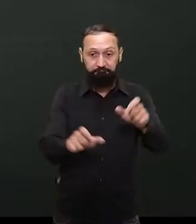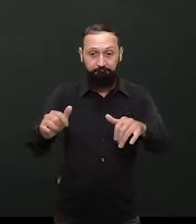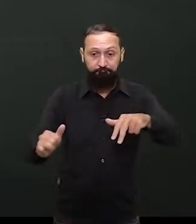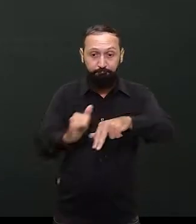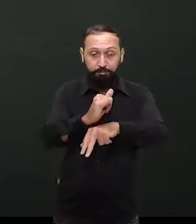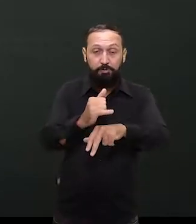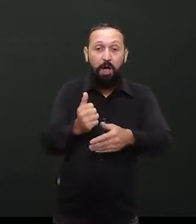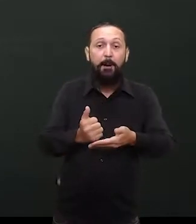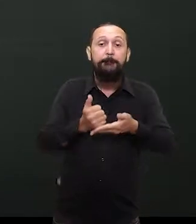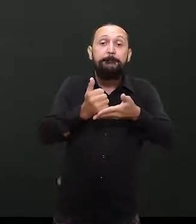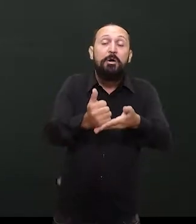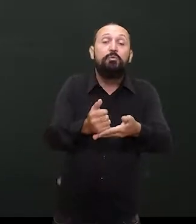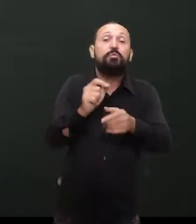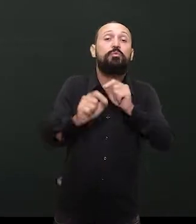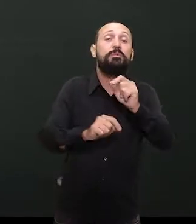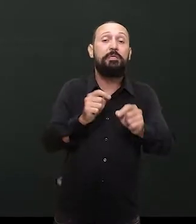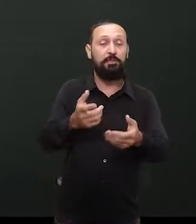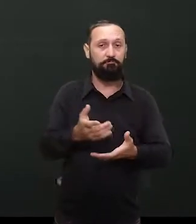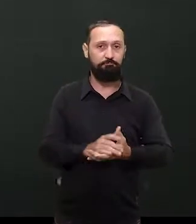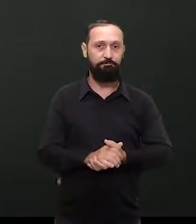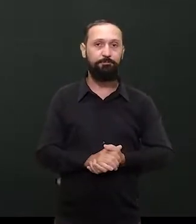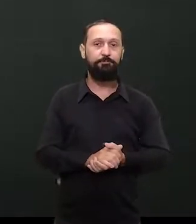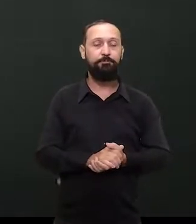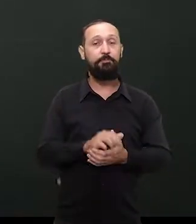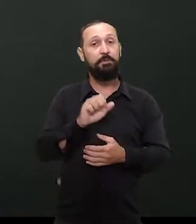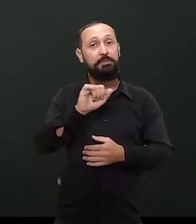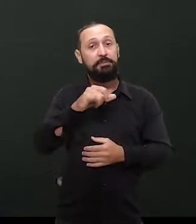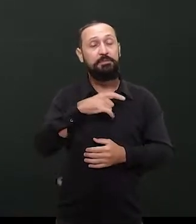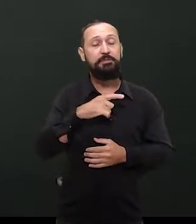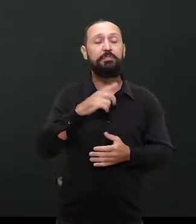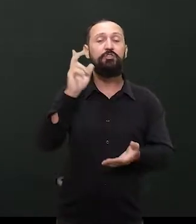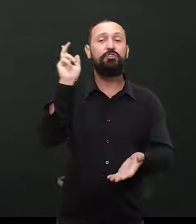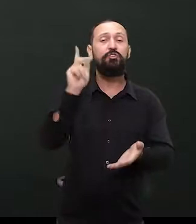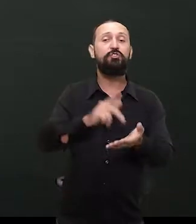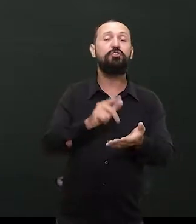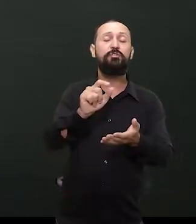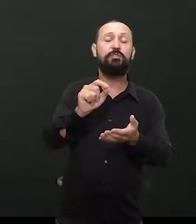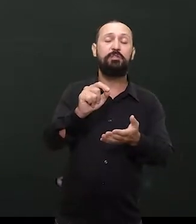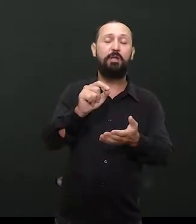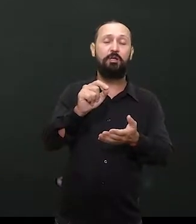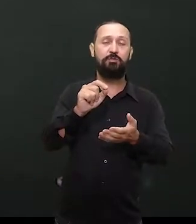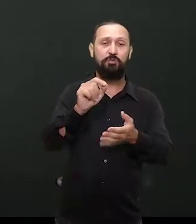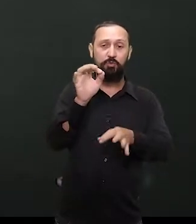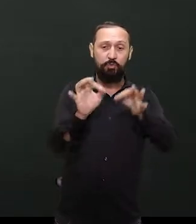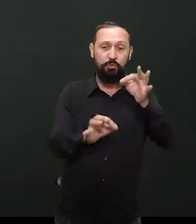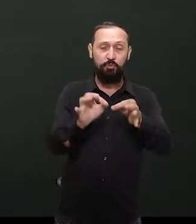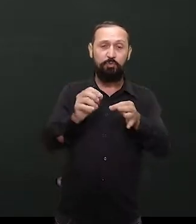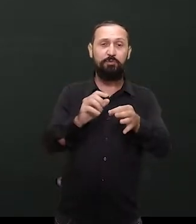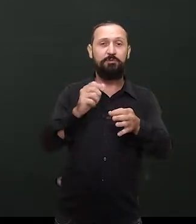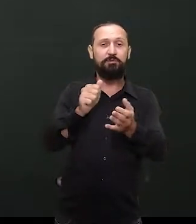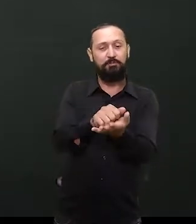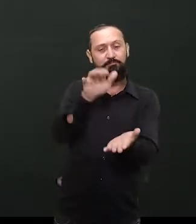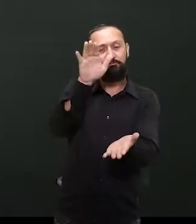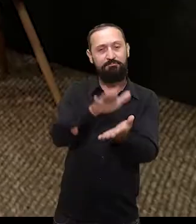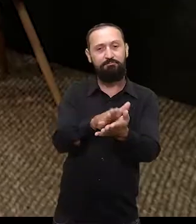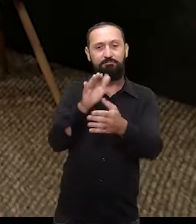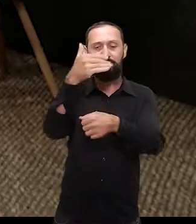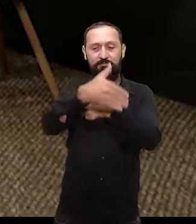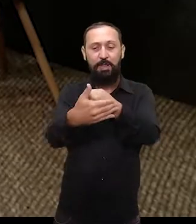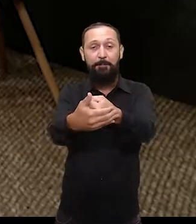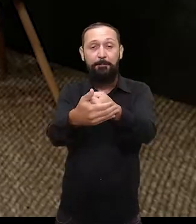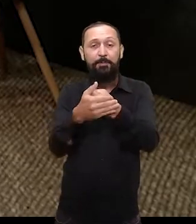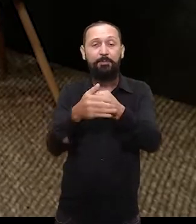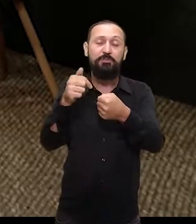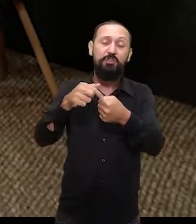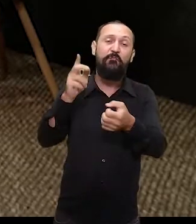a essas vítimas se a medida protetiva realmente tem eficácia muitas tem essa dúvida